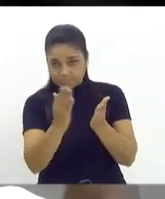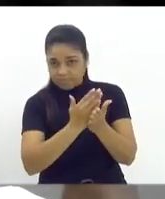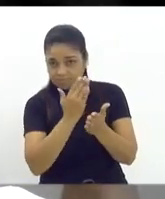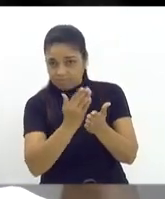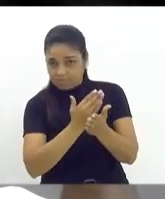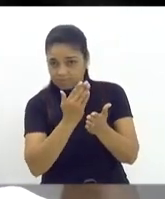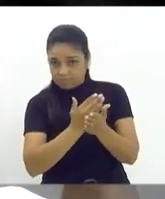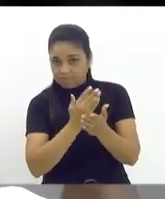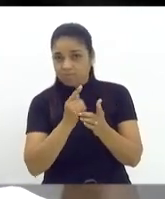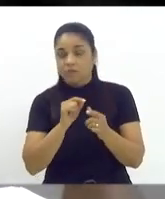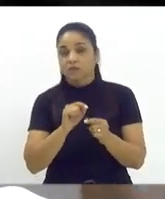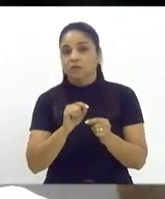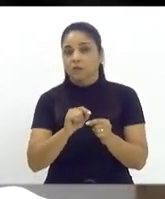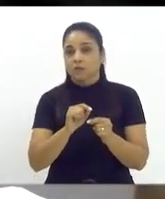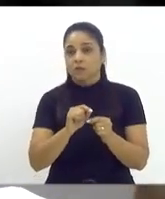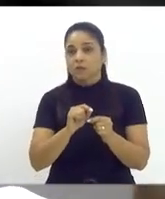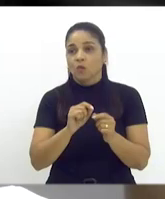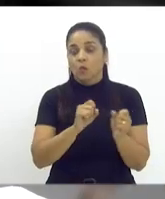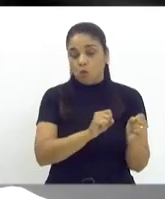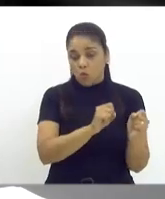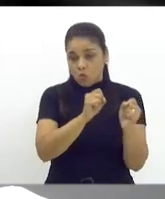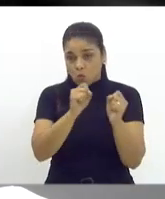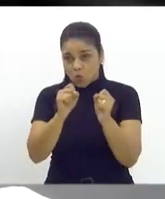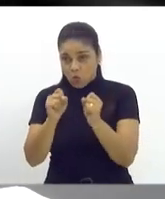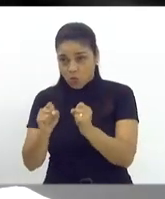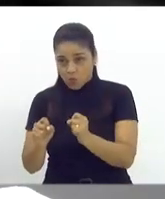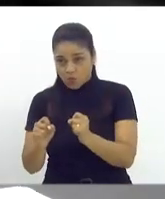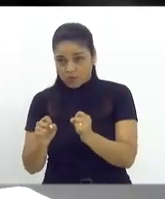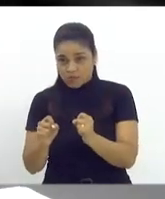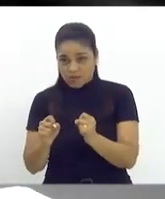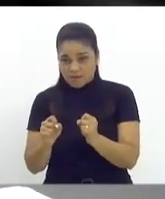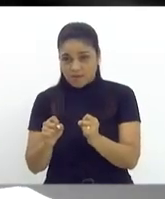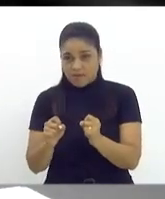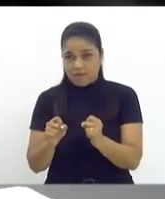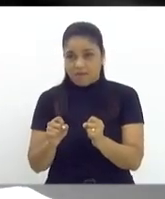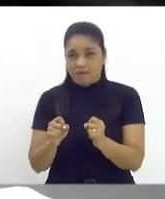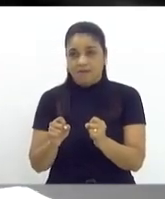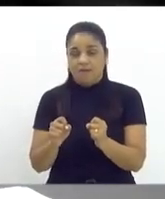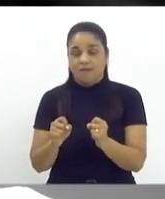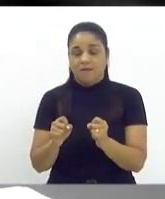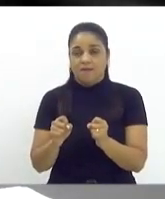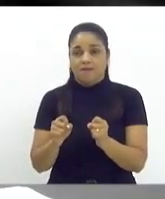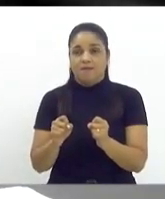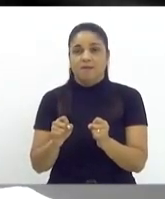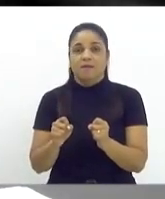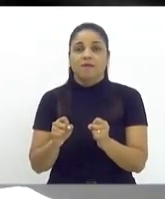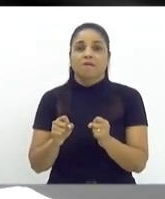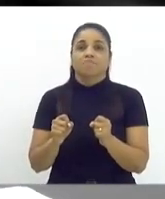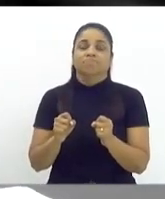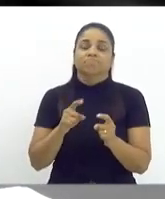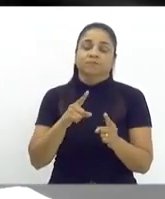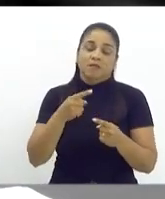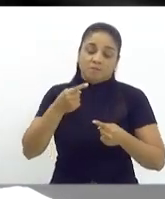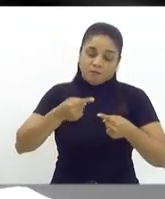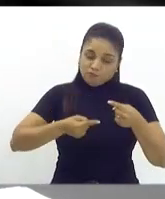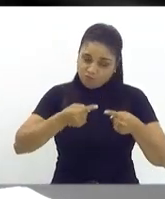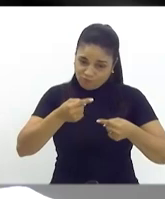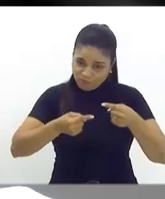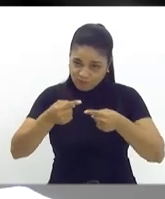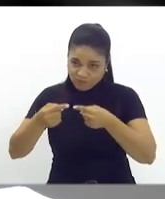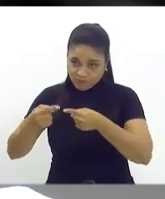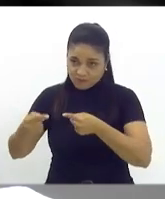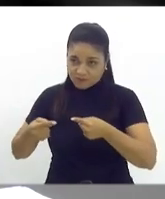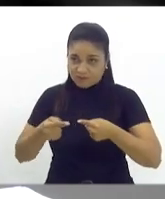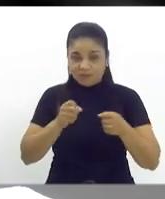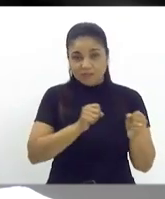em que Pese haver o poder discricionário e aí essa é uma grande discussão esse